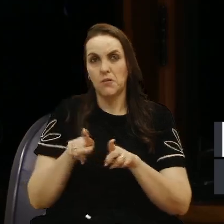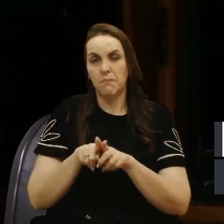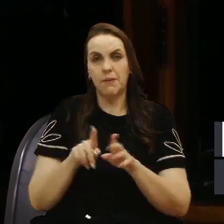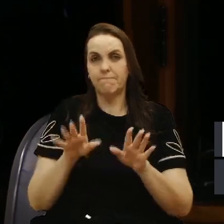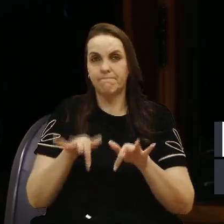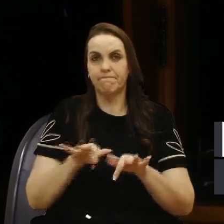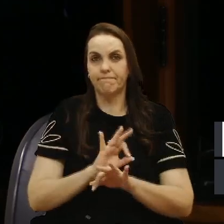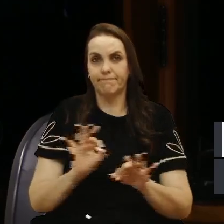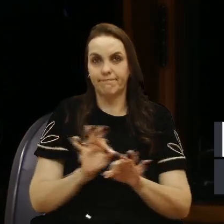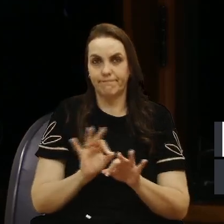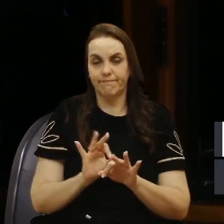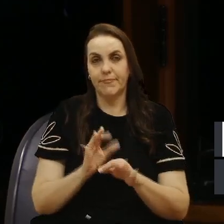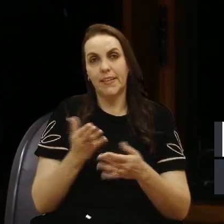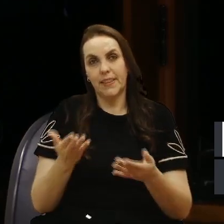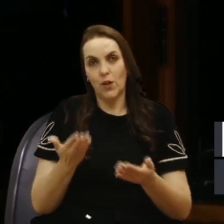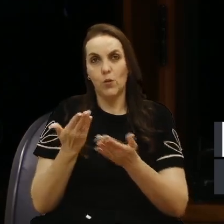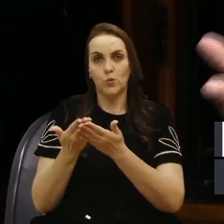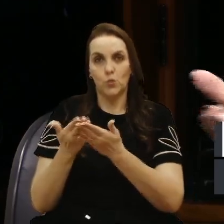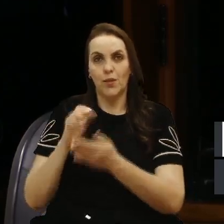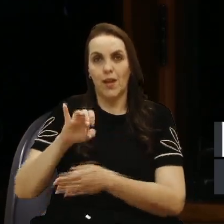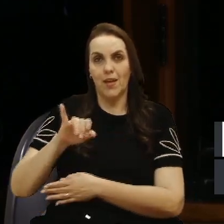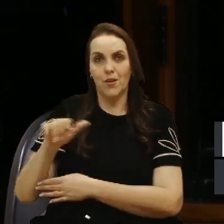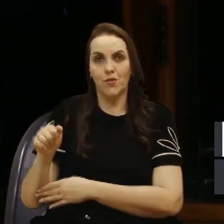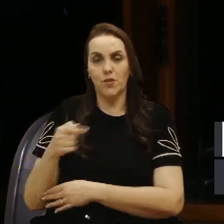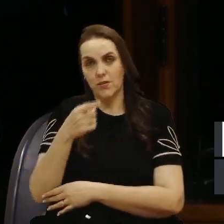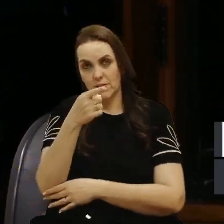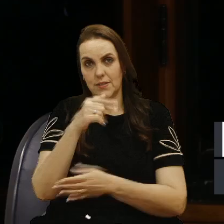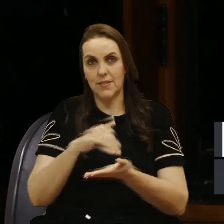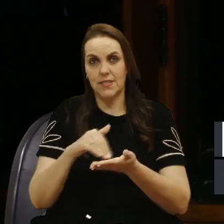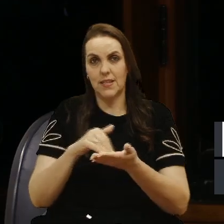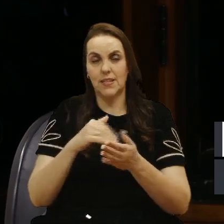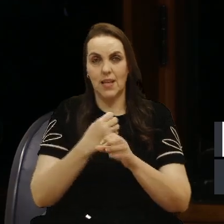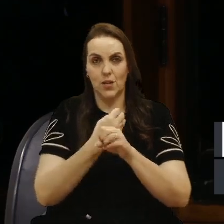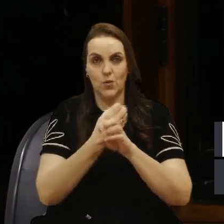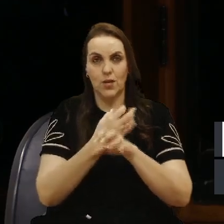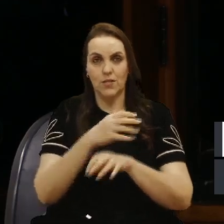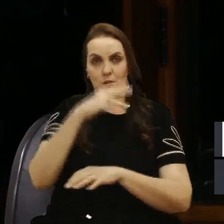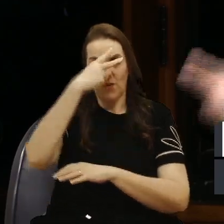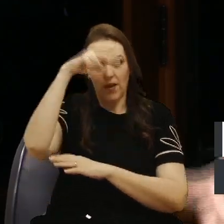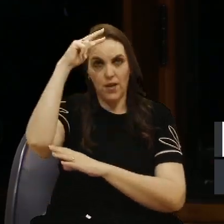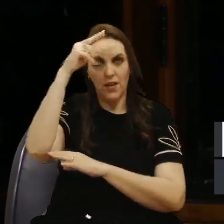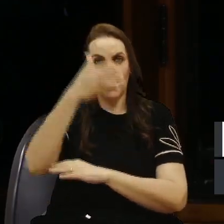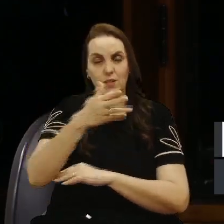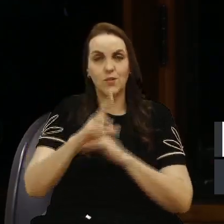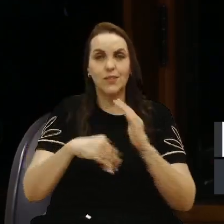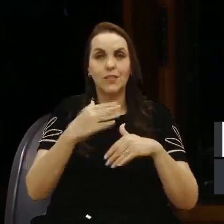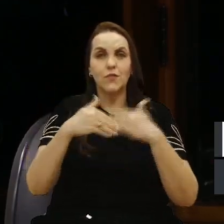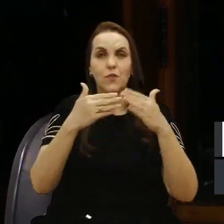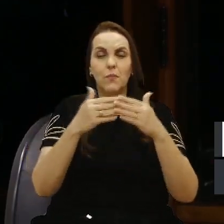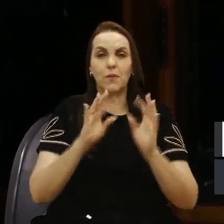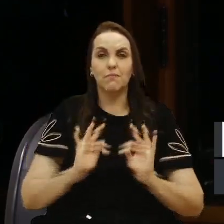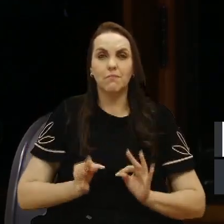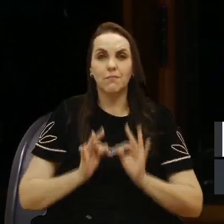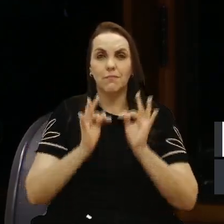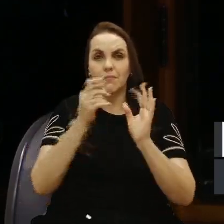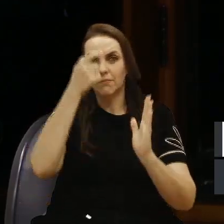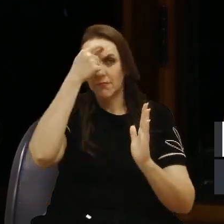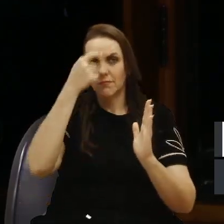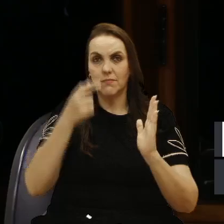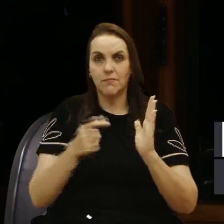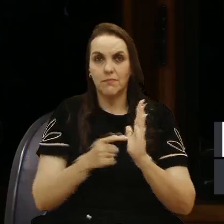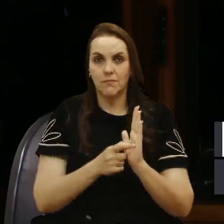Edson? O senhor que foi secretário de Educação, com o desenvolvimento da tecnologia, da inteligência